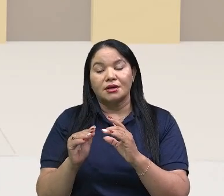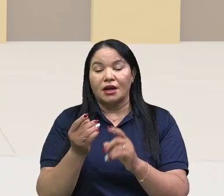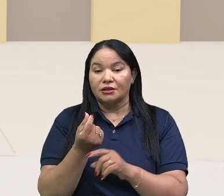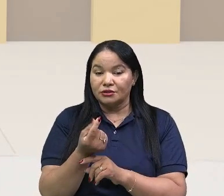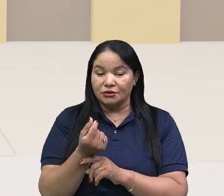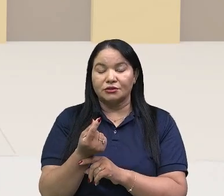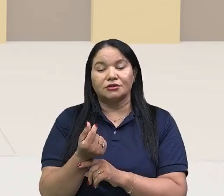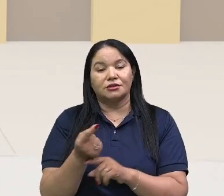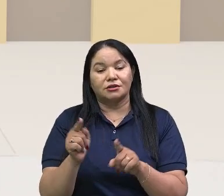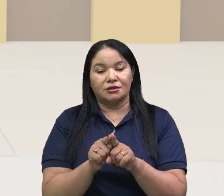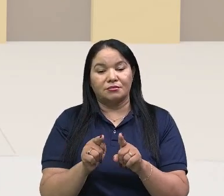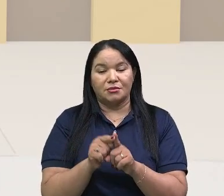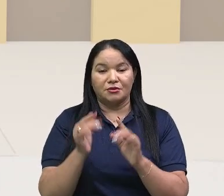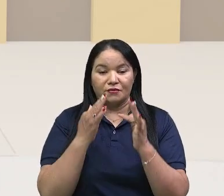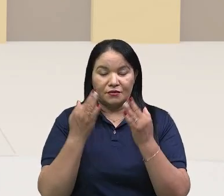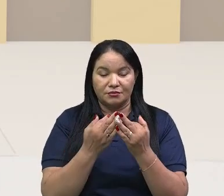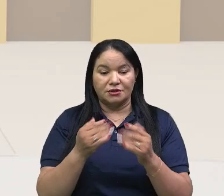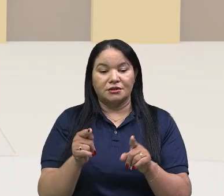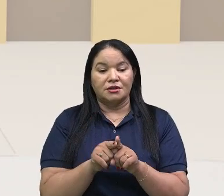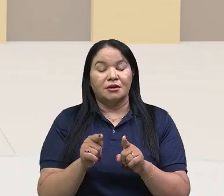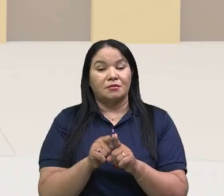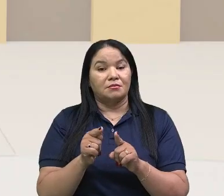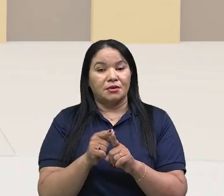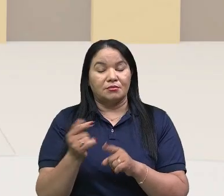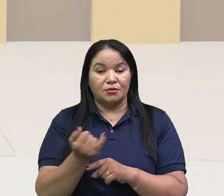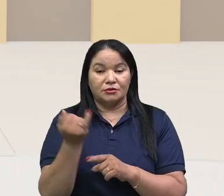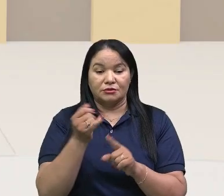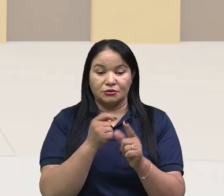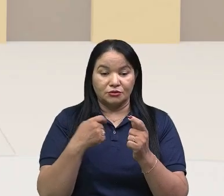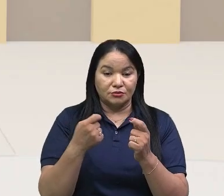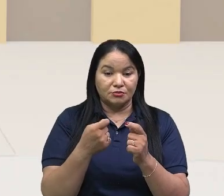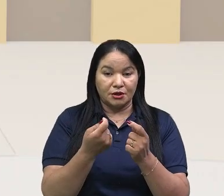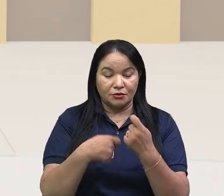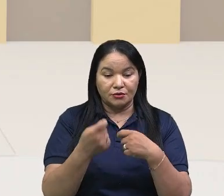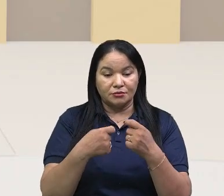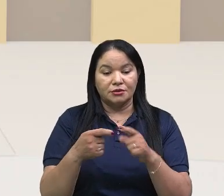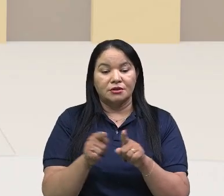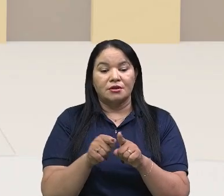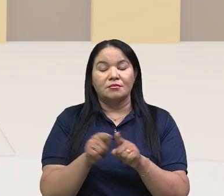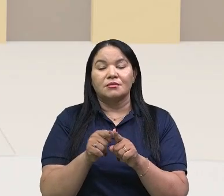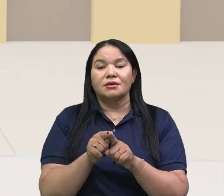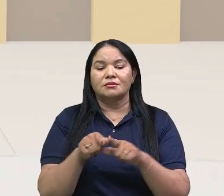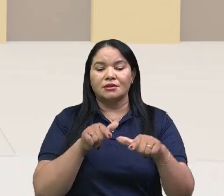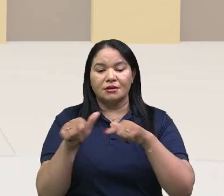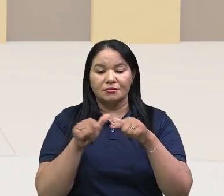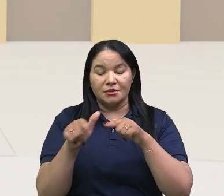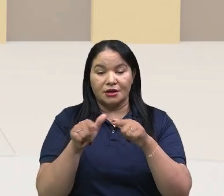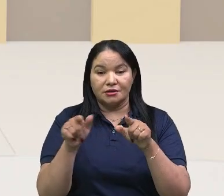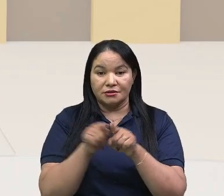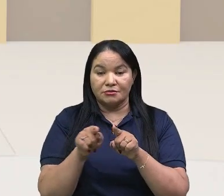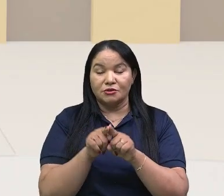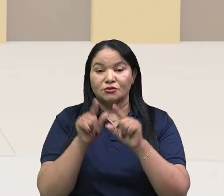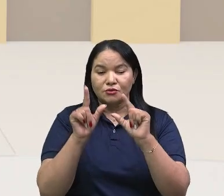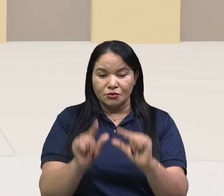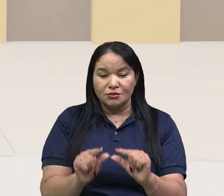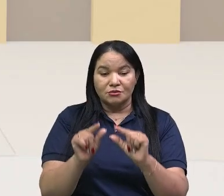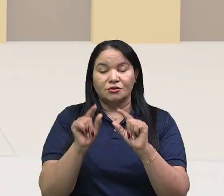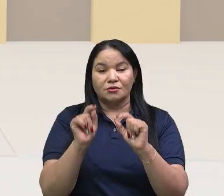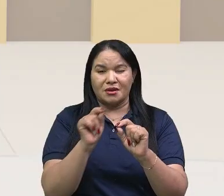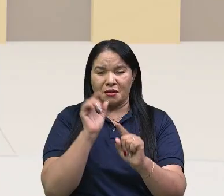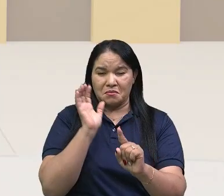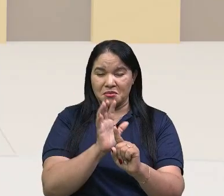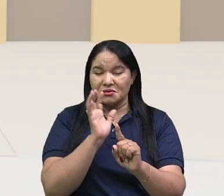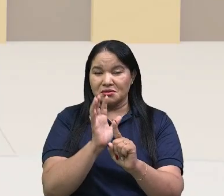local, tá? Além disso, o alívio no mercado de trabalho, né, onde acaba tendo uma redução ali da